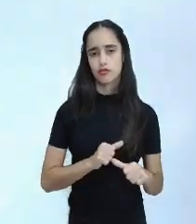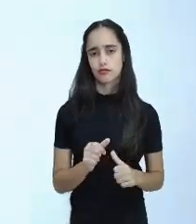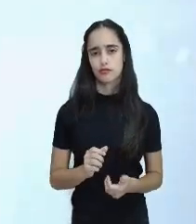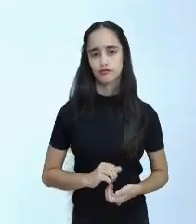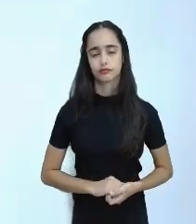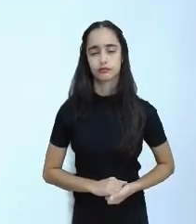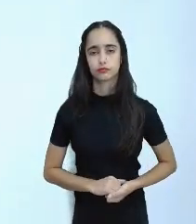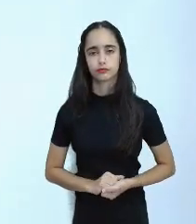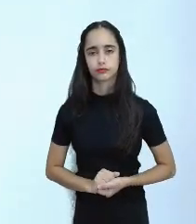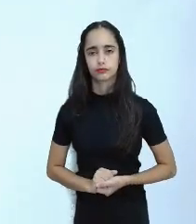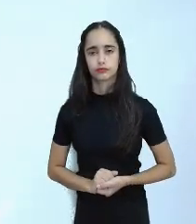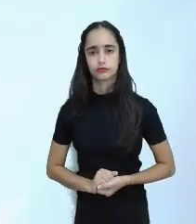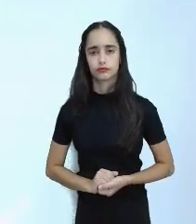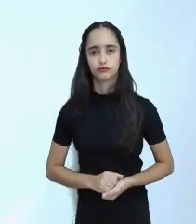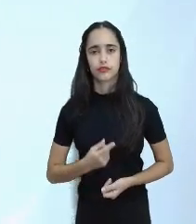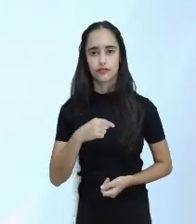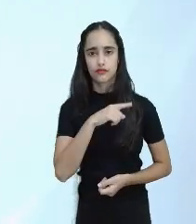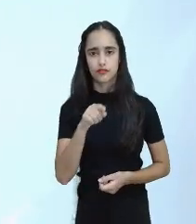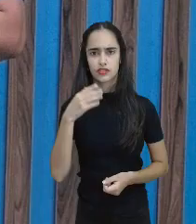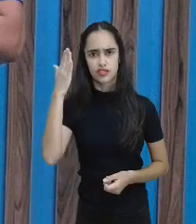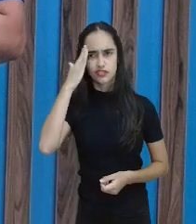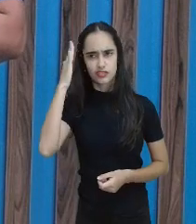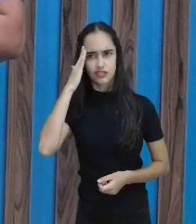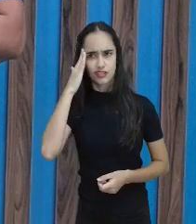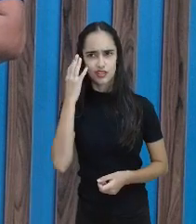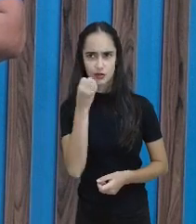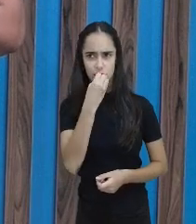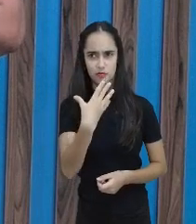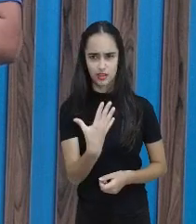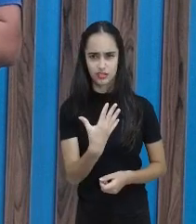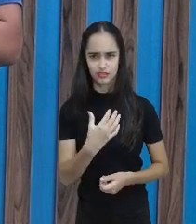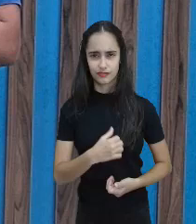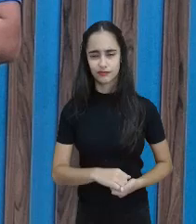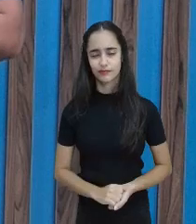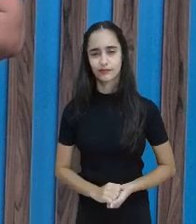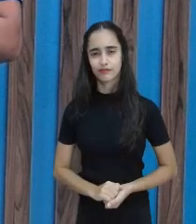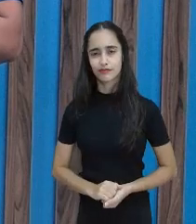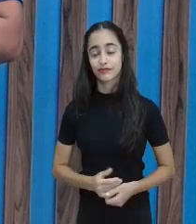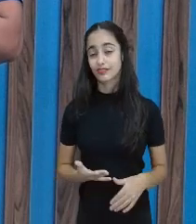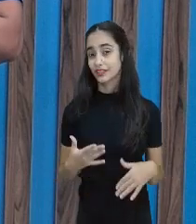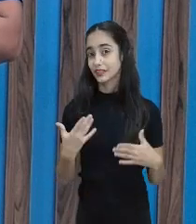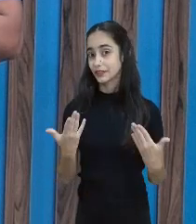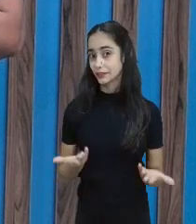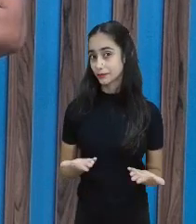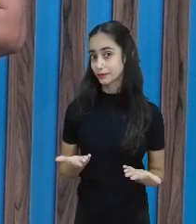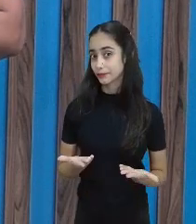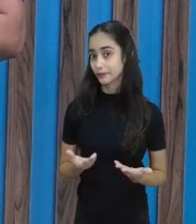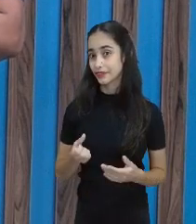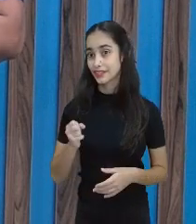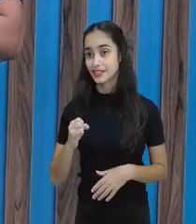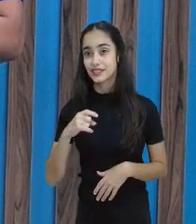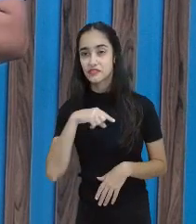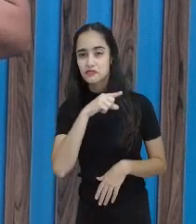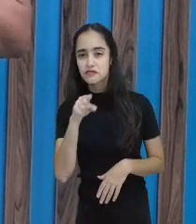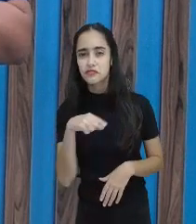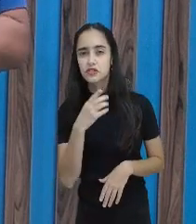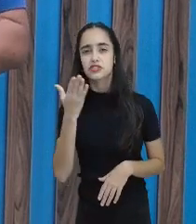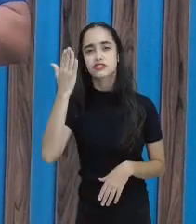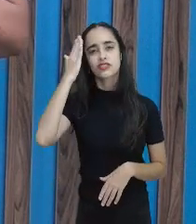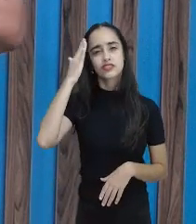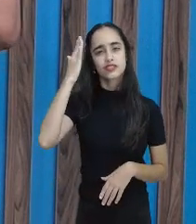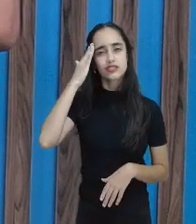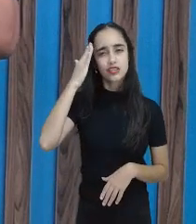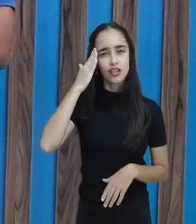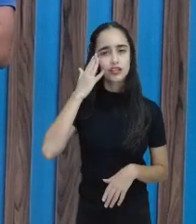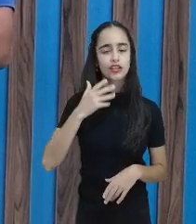conceito. Vocês compreenderam direitinho? Pois muito bem. Então, se você entendeu o que é